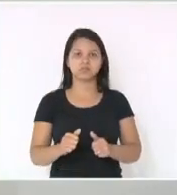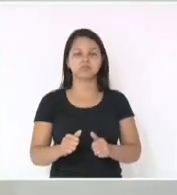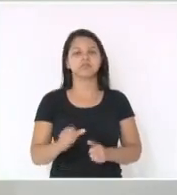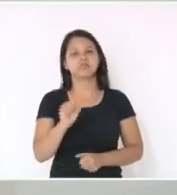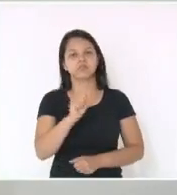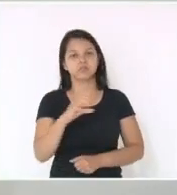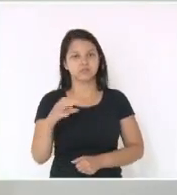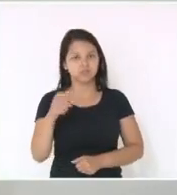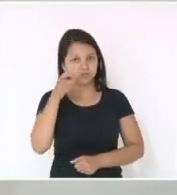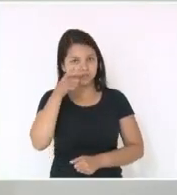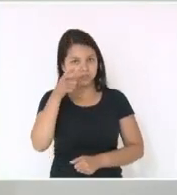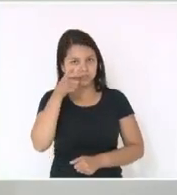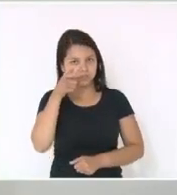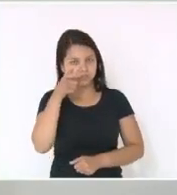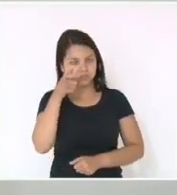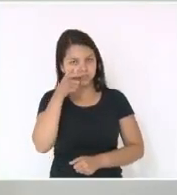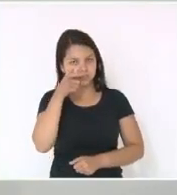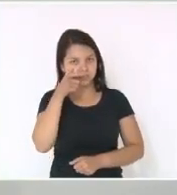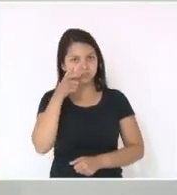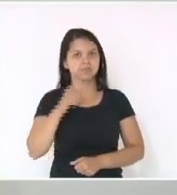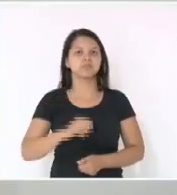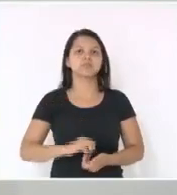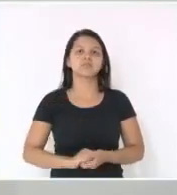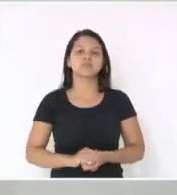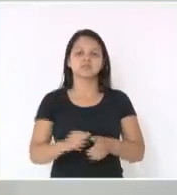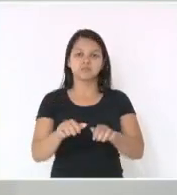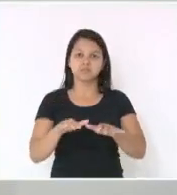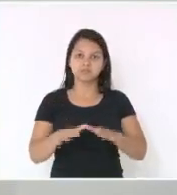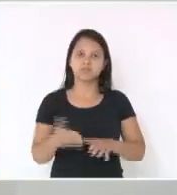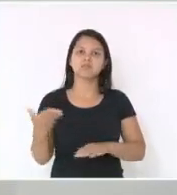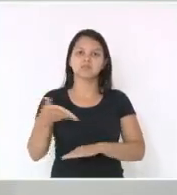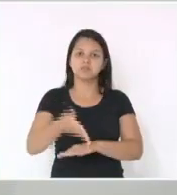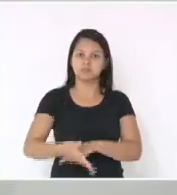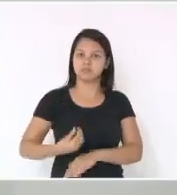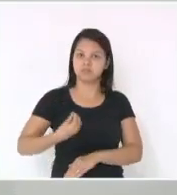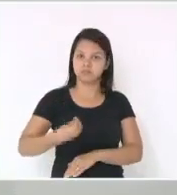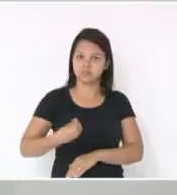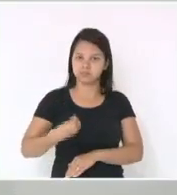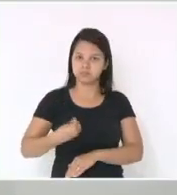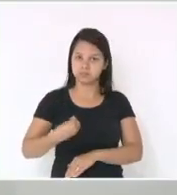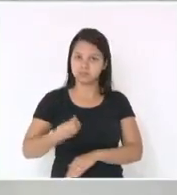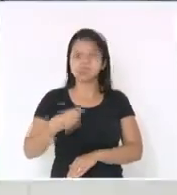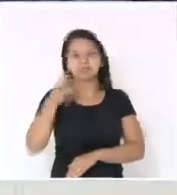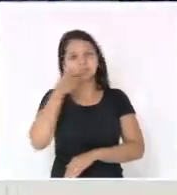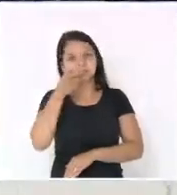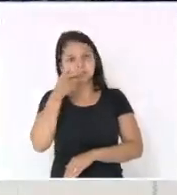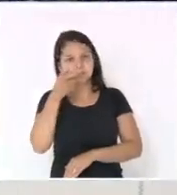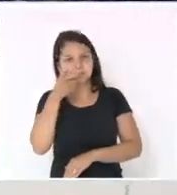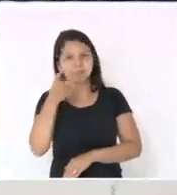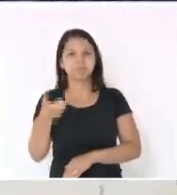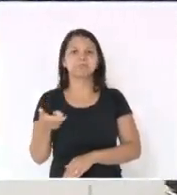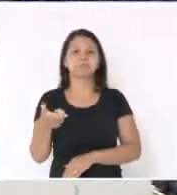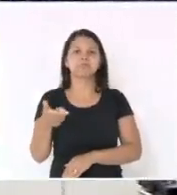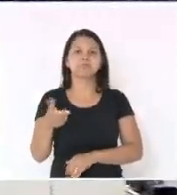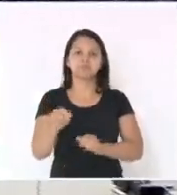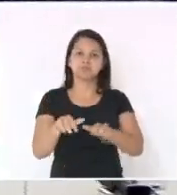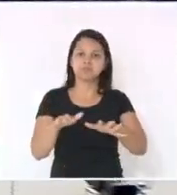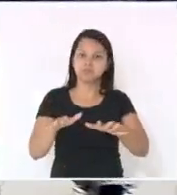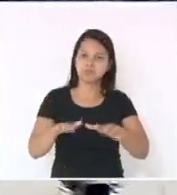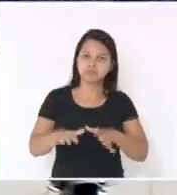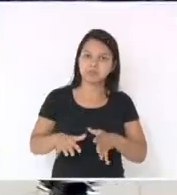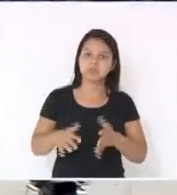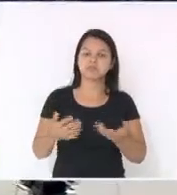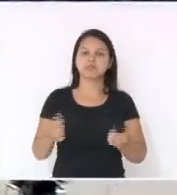sessão, que estão aqui também legitimamente para acompanhar a sessão, para defender os interesses, depois da